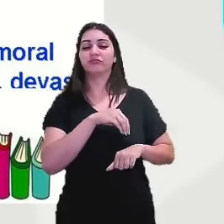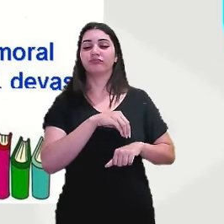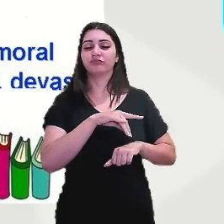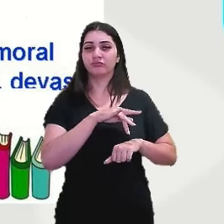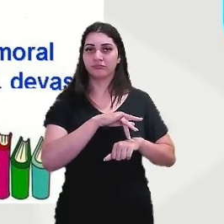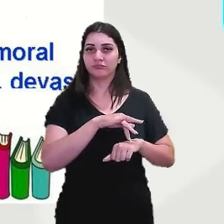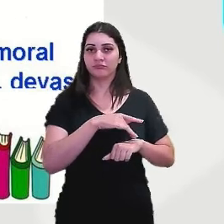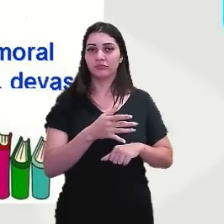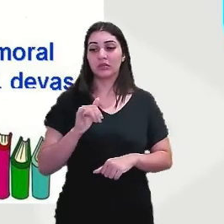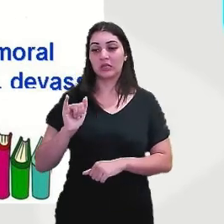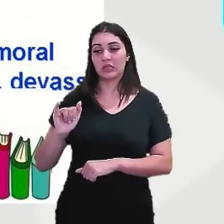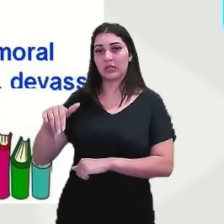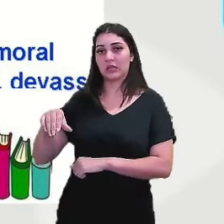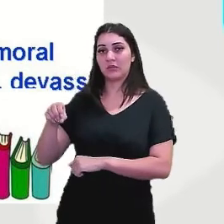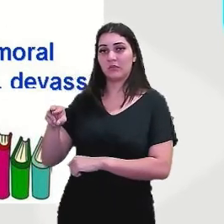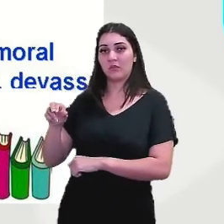refinado.